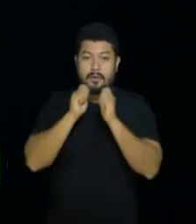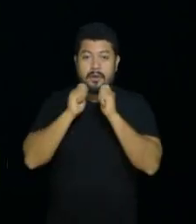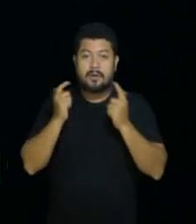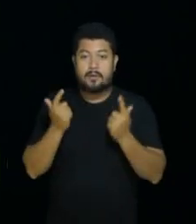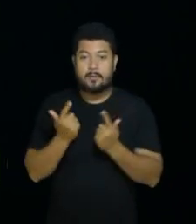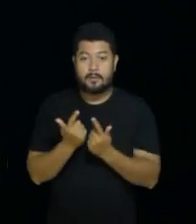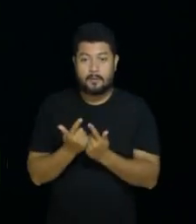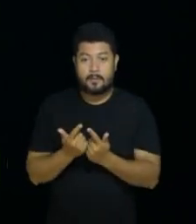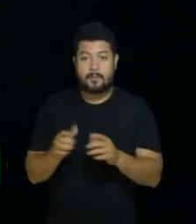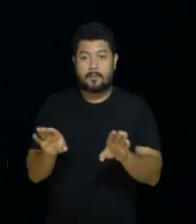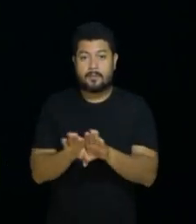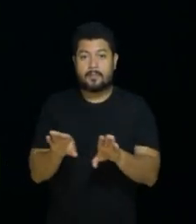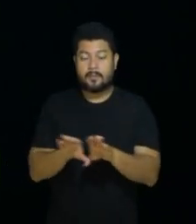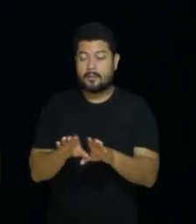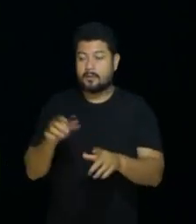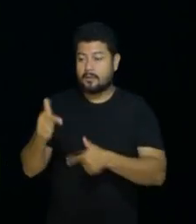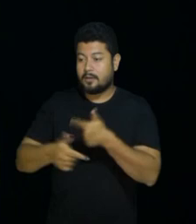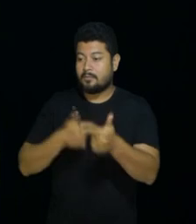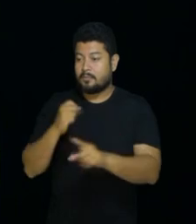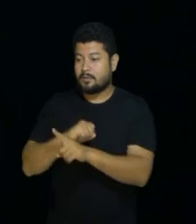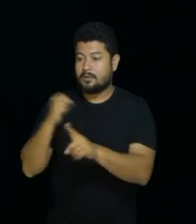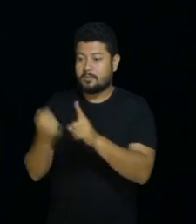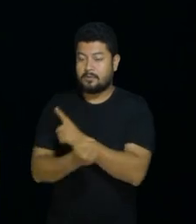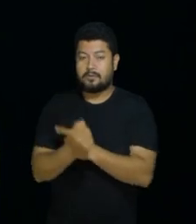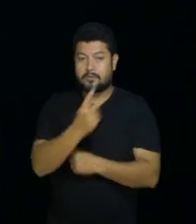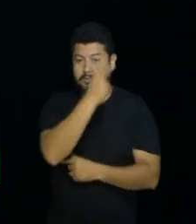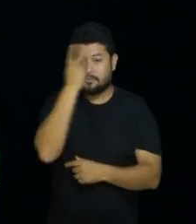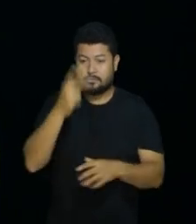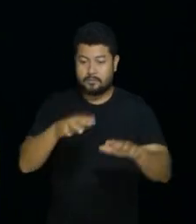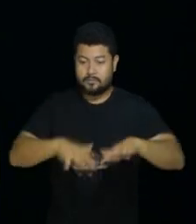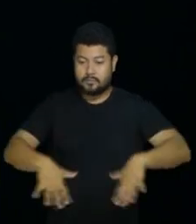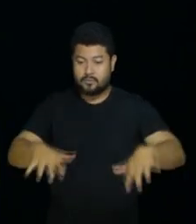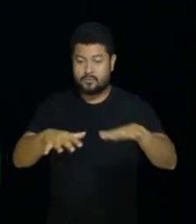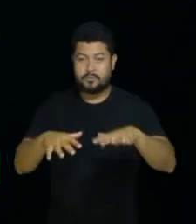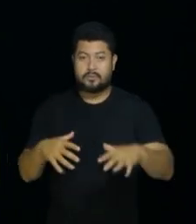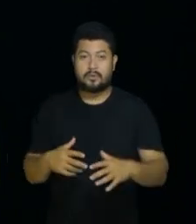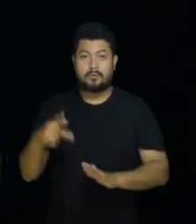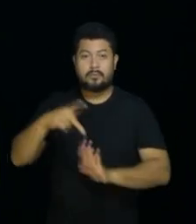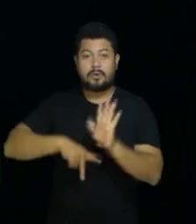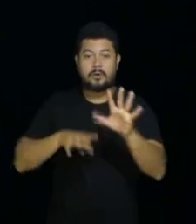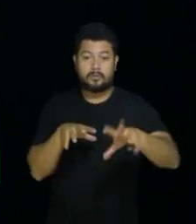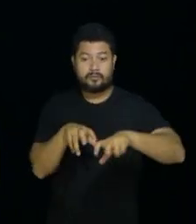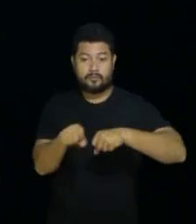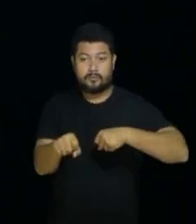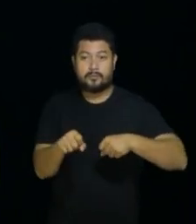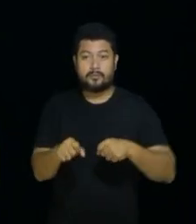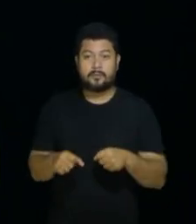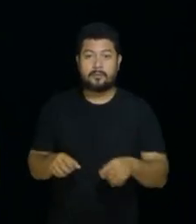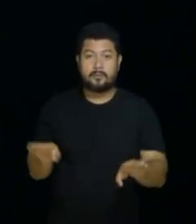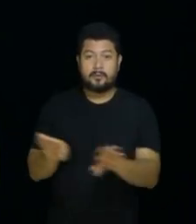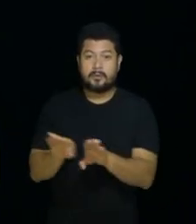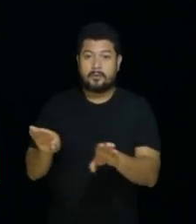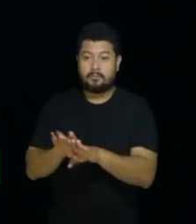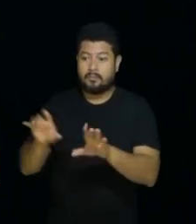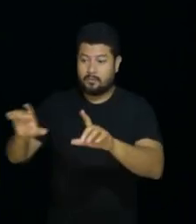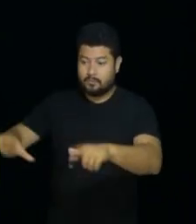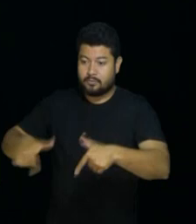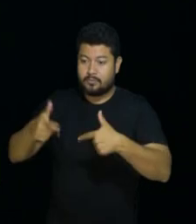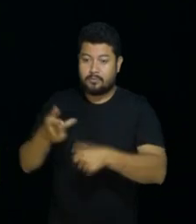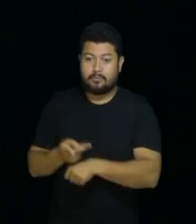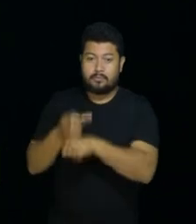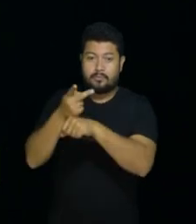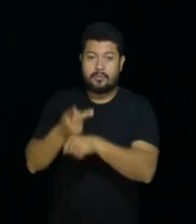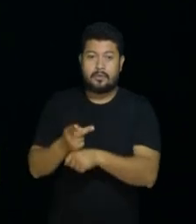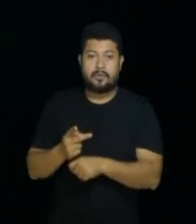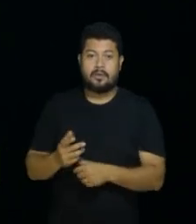trabalho social que nós fazemos com as pessoas, com os programas de formação, e também recebemos recentemente um prêmio Viva Blumenau,